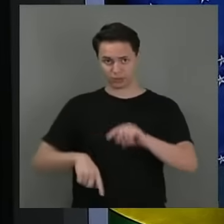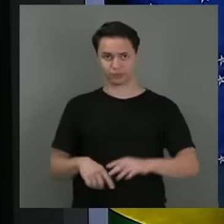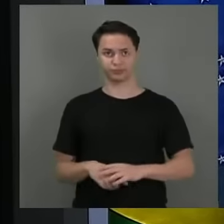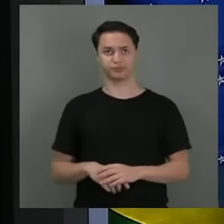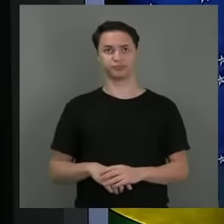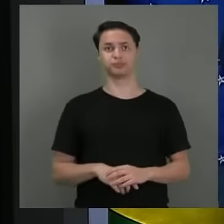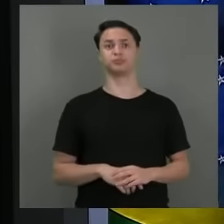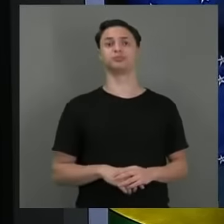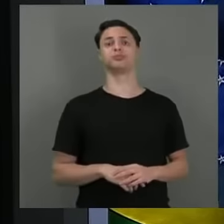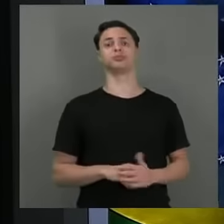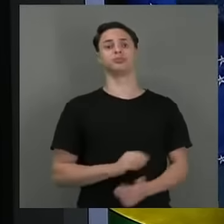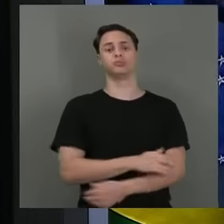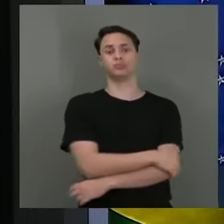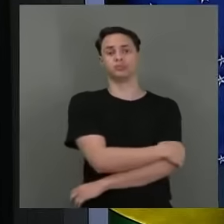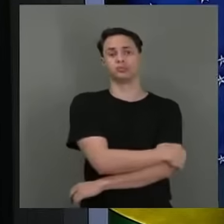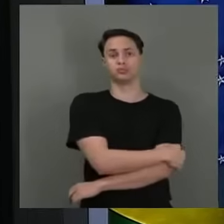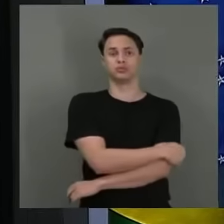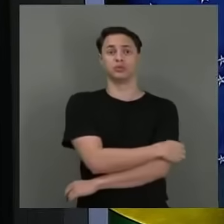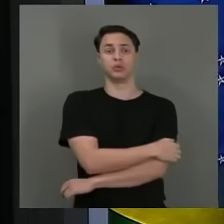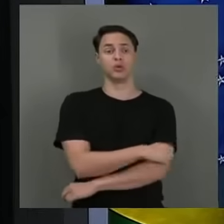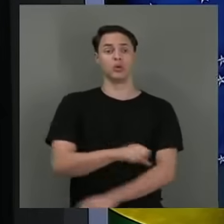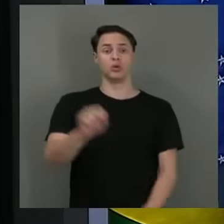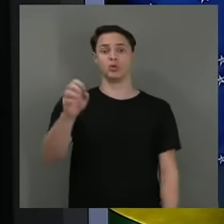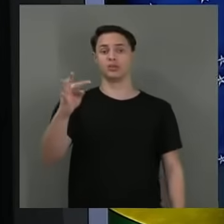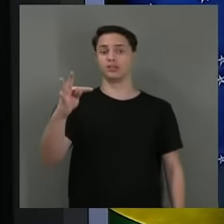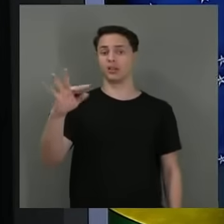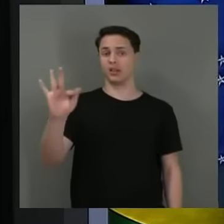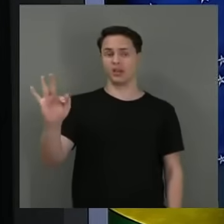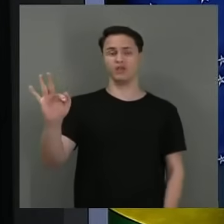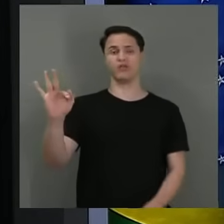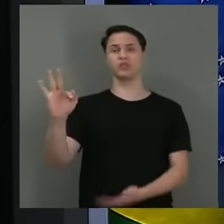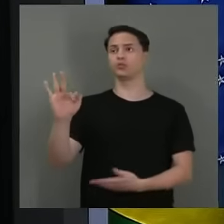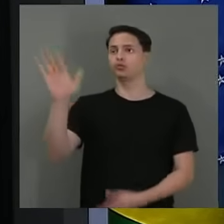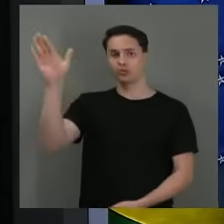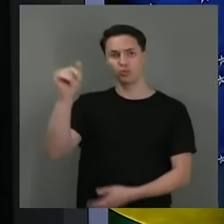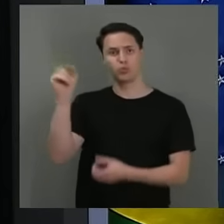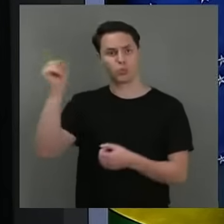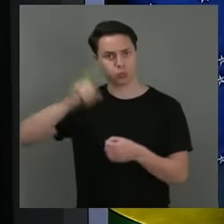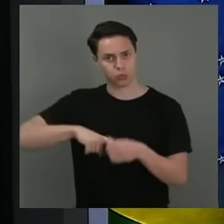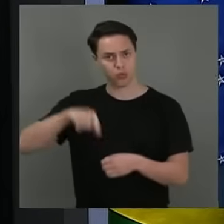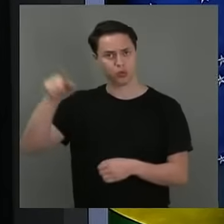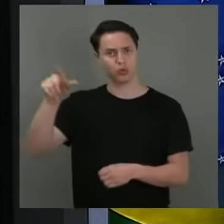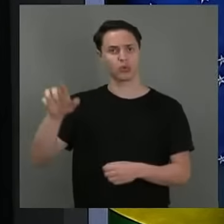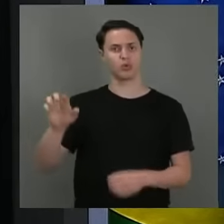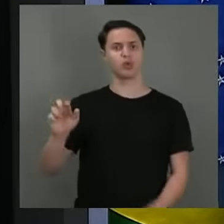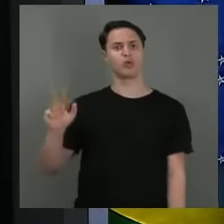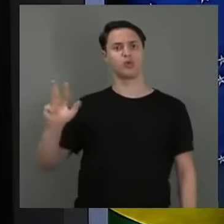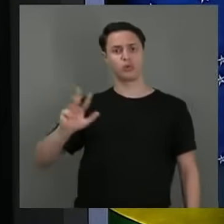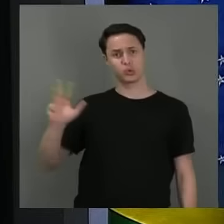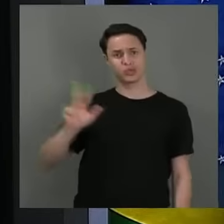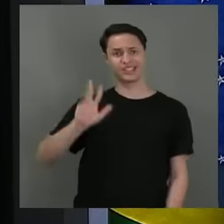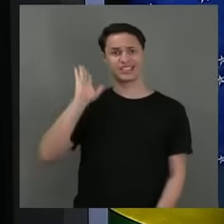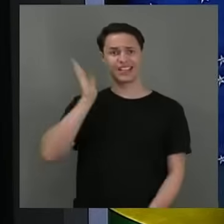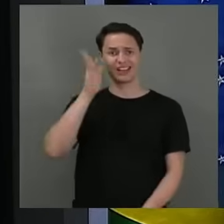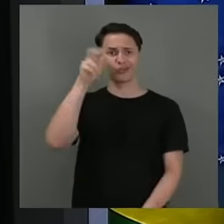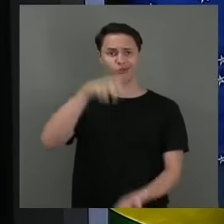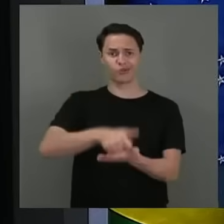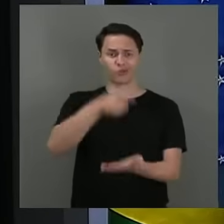TSE proibiu. O STF trouxe de volta o Lula, que tinha sido condenado em 3